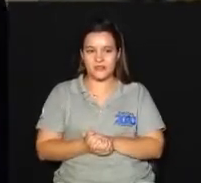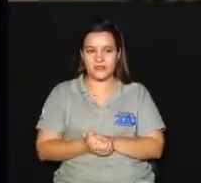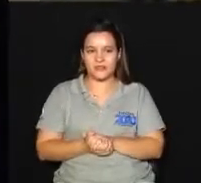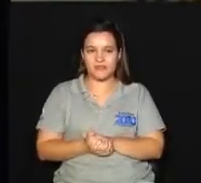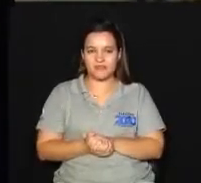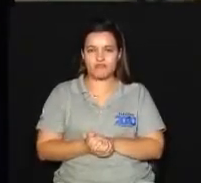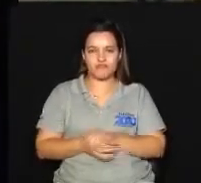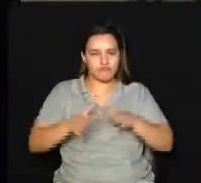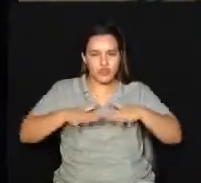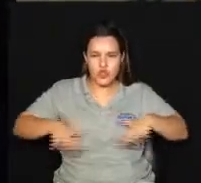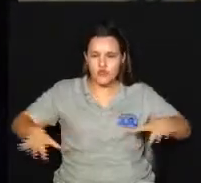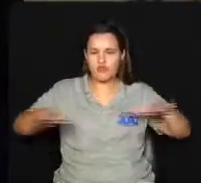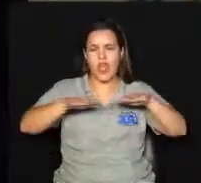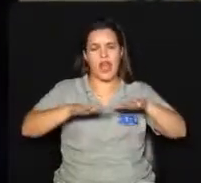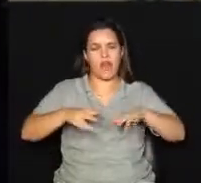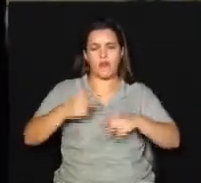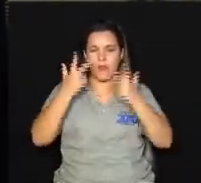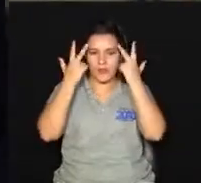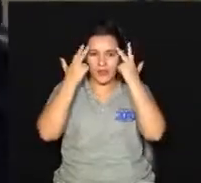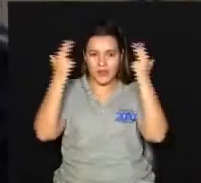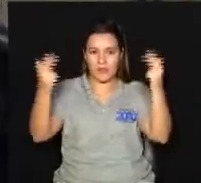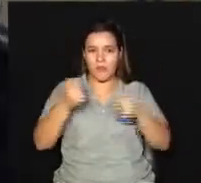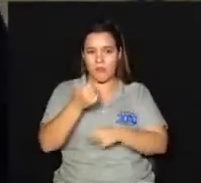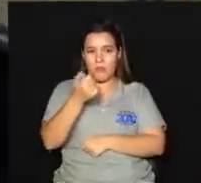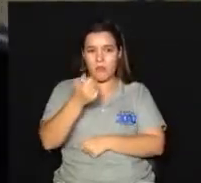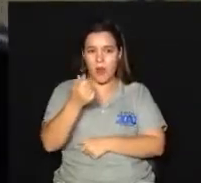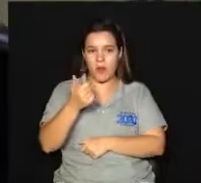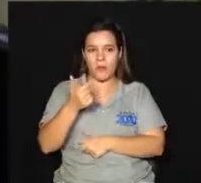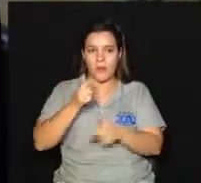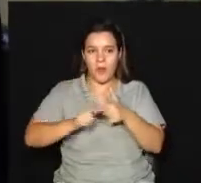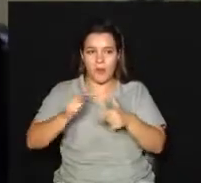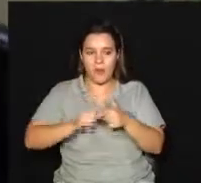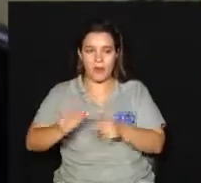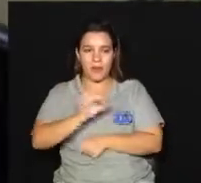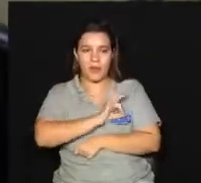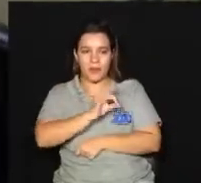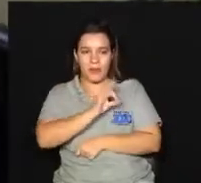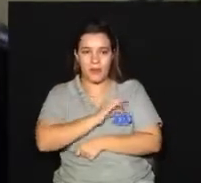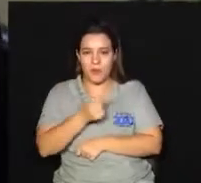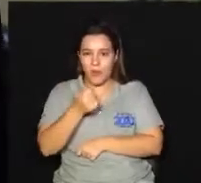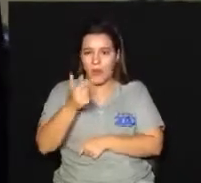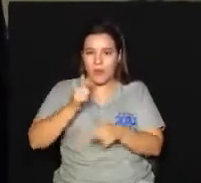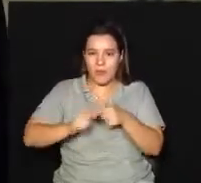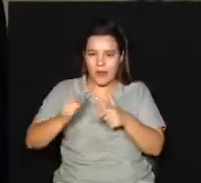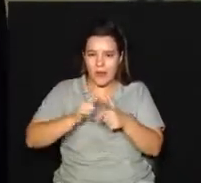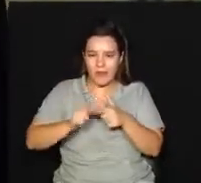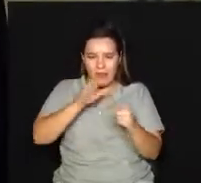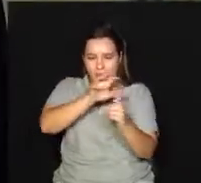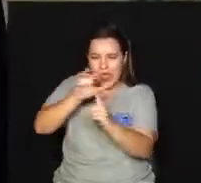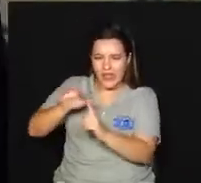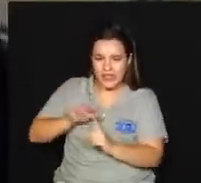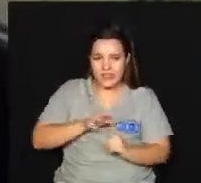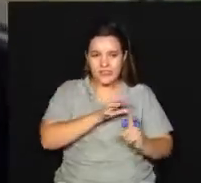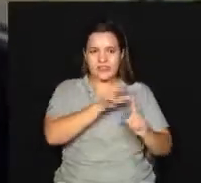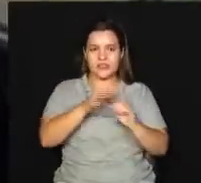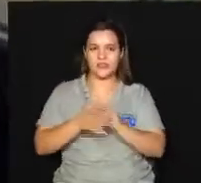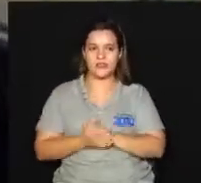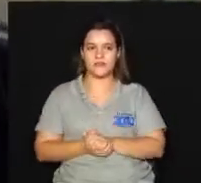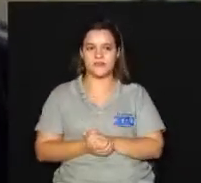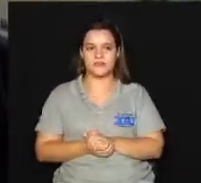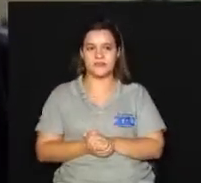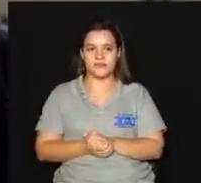De maneira geral, foi tranquilo. Poucas ocorrências policiais, poucas ocorrências de boca de urna.